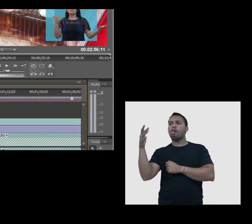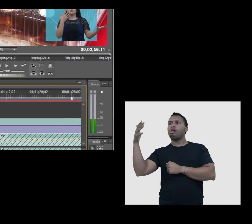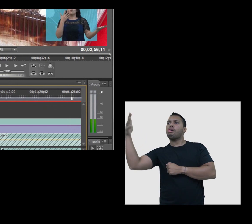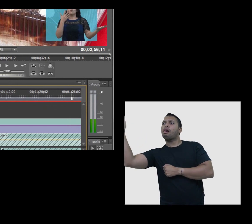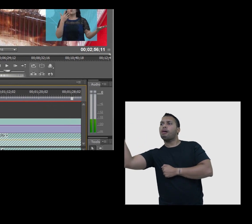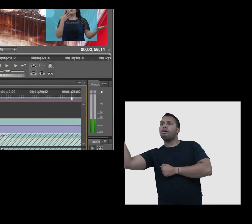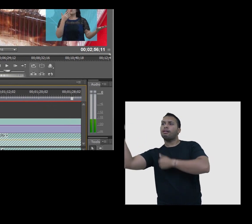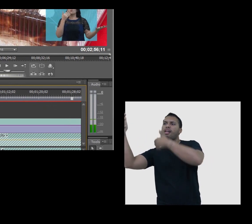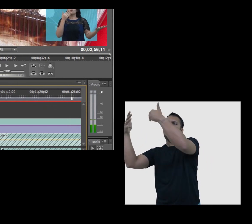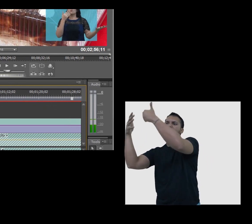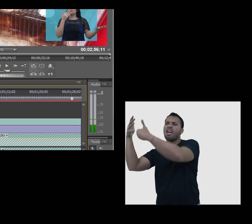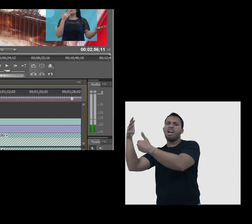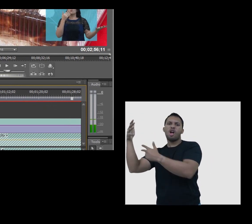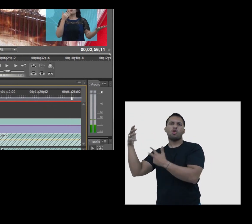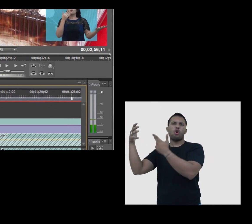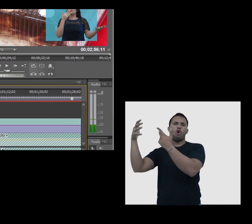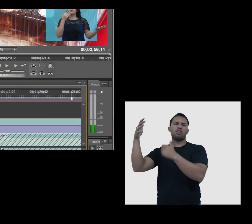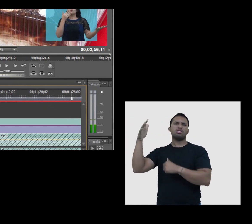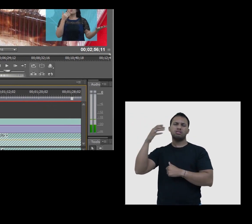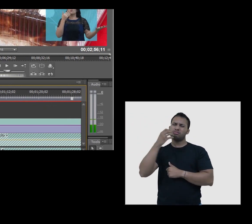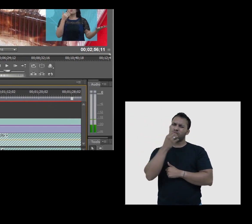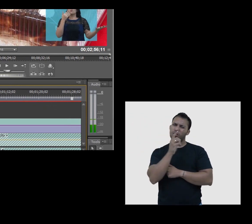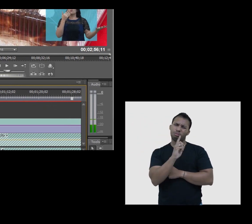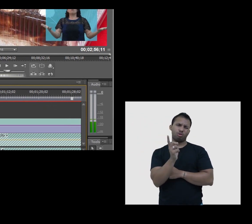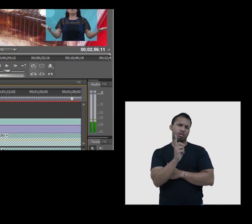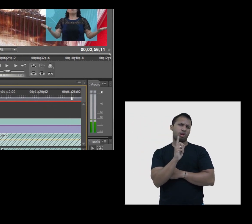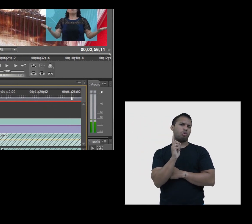aparece um pouco fora da janela, certo?